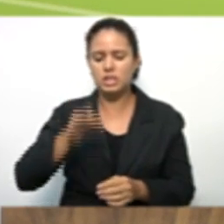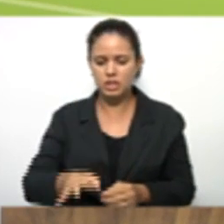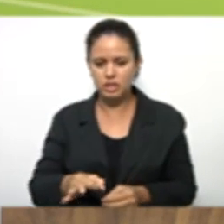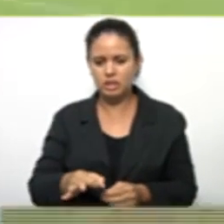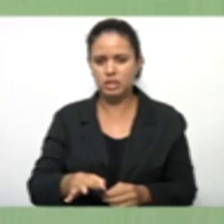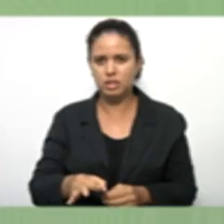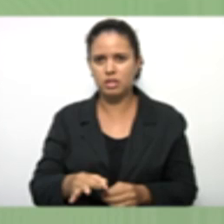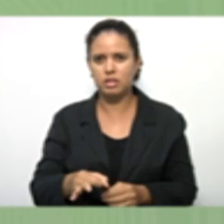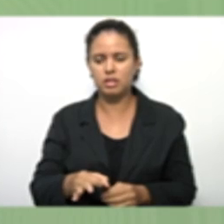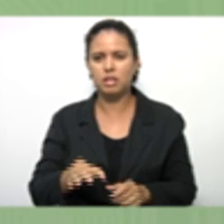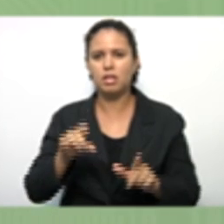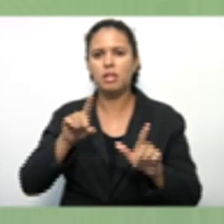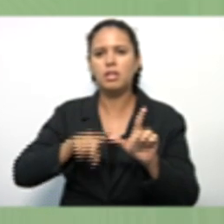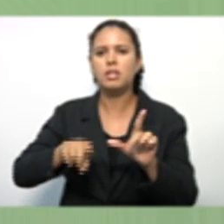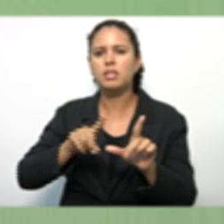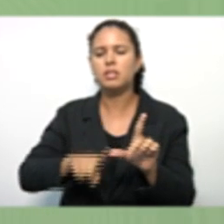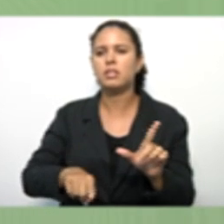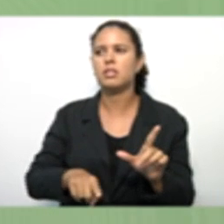É a letra...